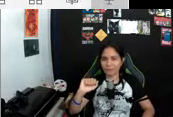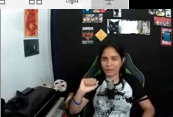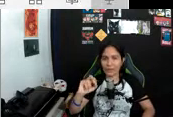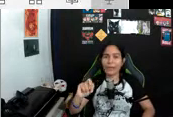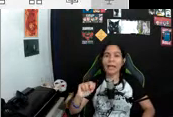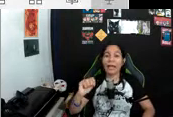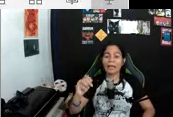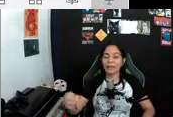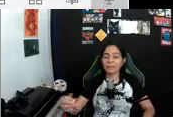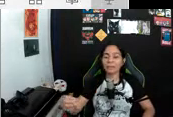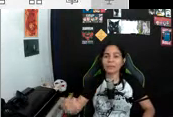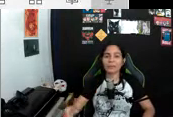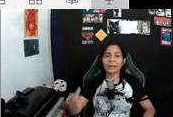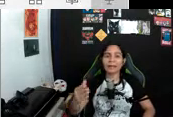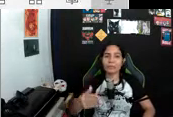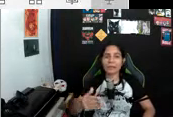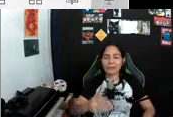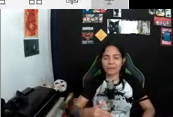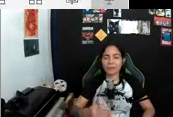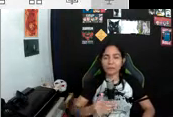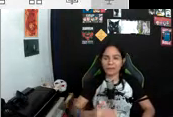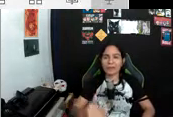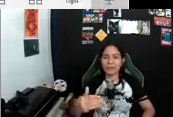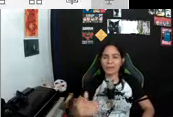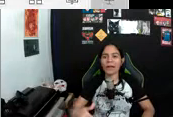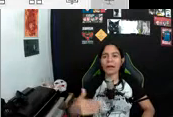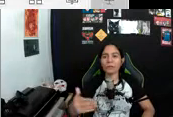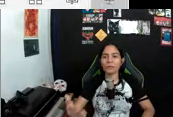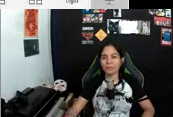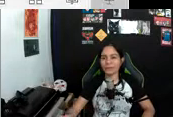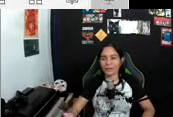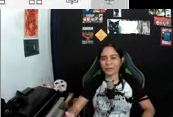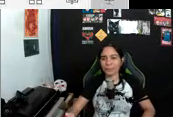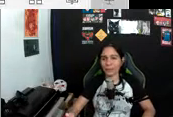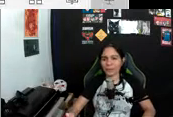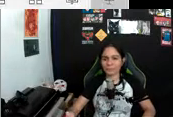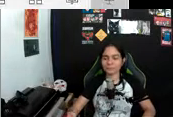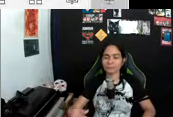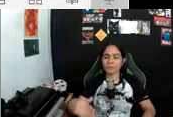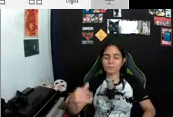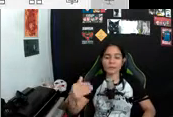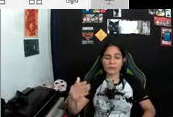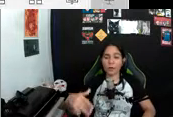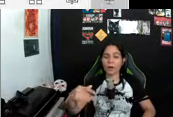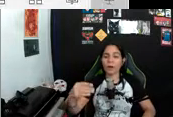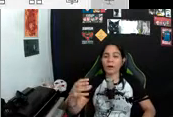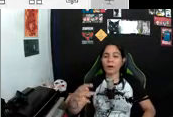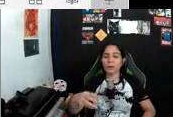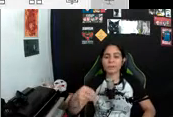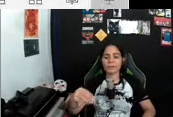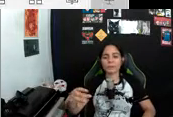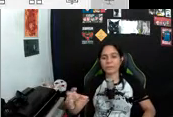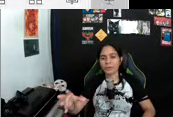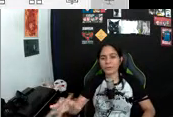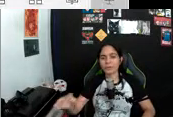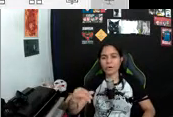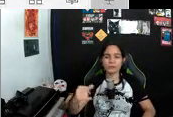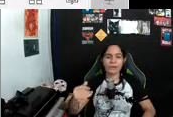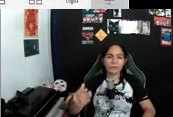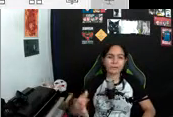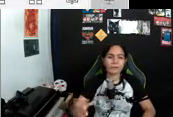errado. Né? Até mesmo a adaptação do paciente ao tipo de tratamento. Então, você está